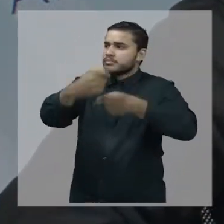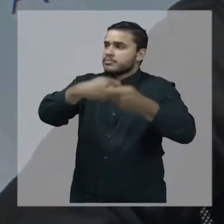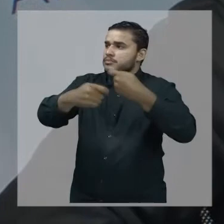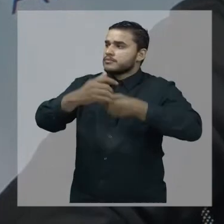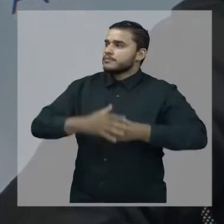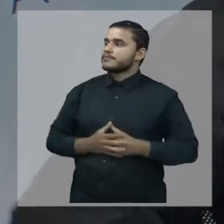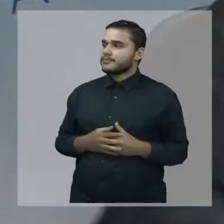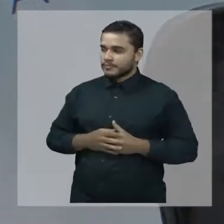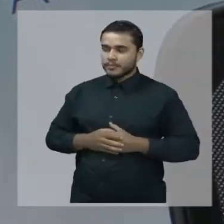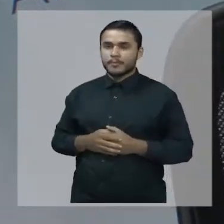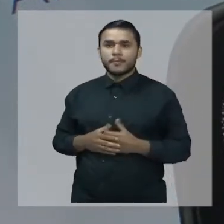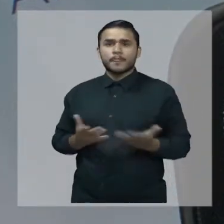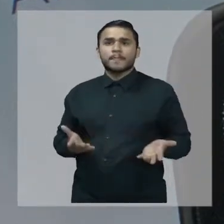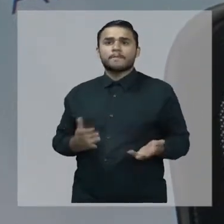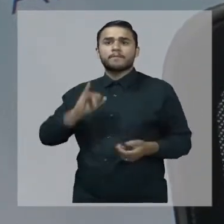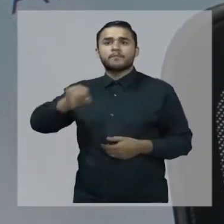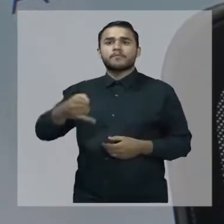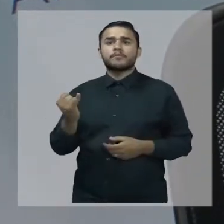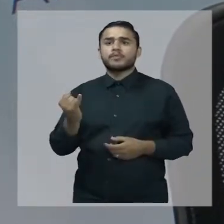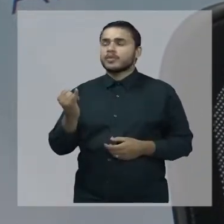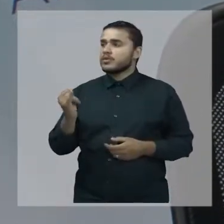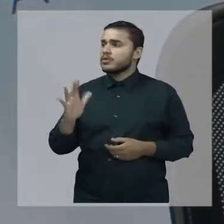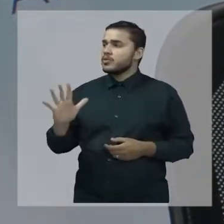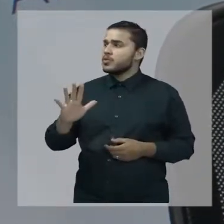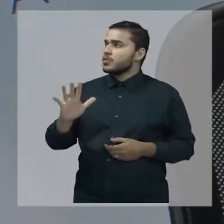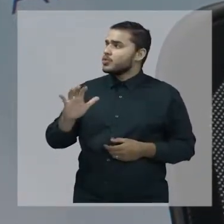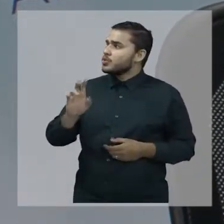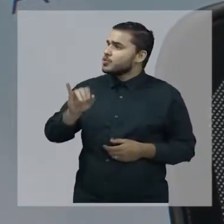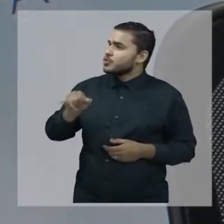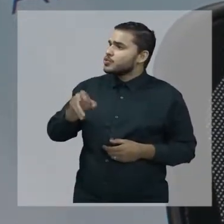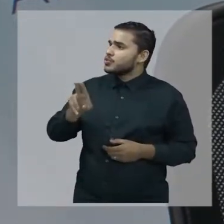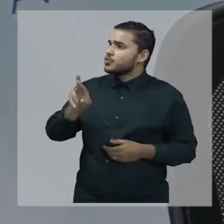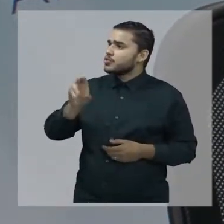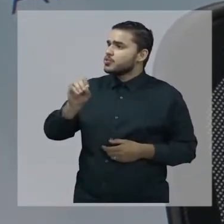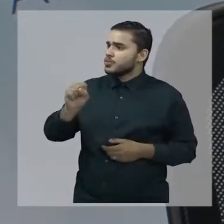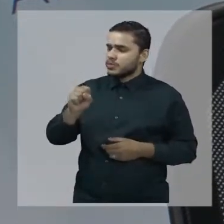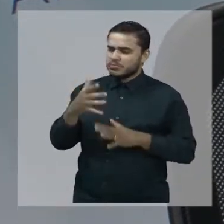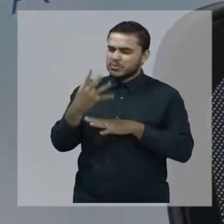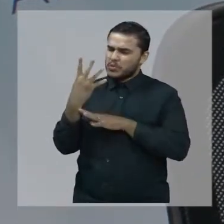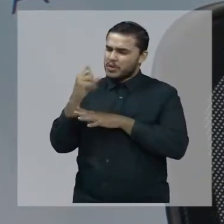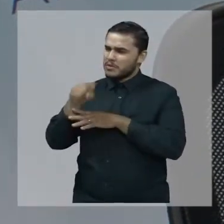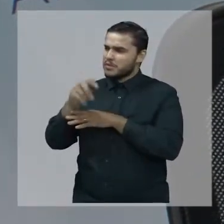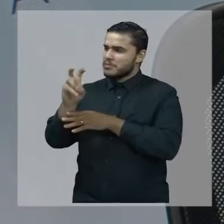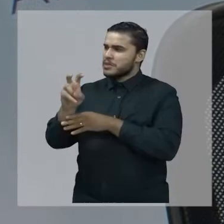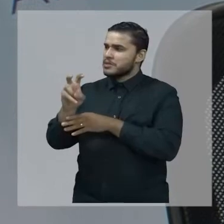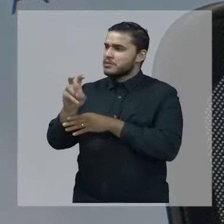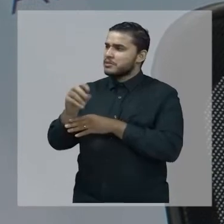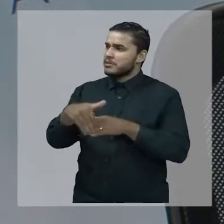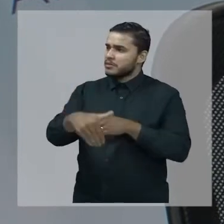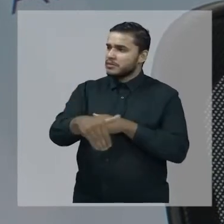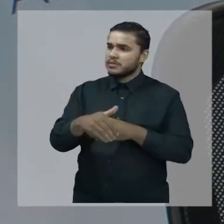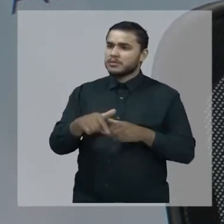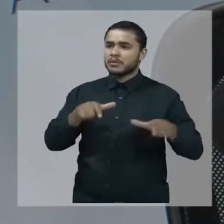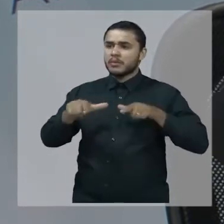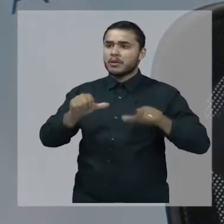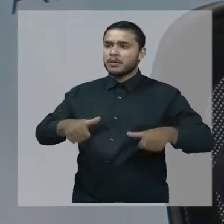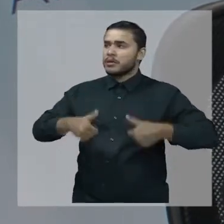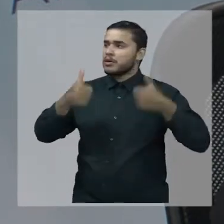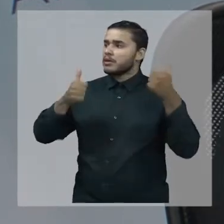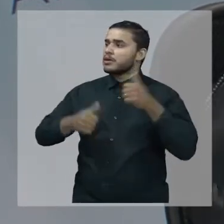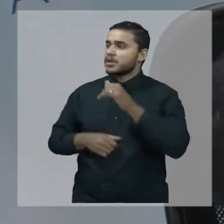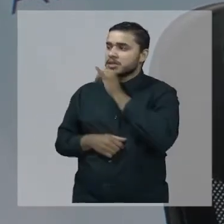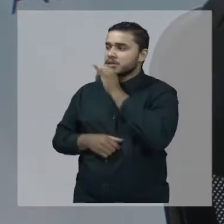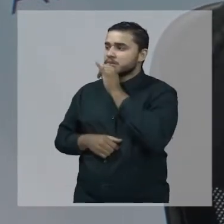não há crescimento negativo. econômico. Então, a estabilidade, taxa de juros de 1 dígito, fala muito de banco, menor taxa da história, vamos para 4,5% no final do ano.